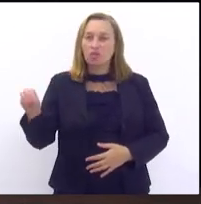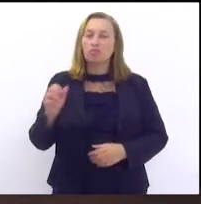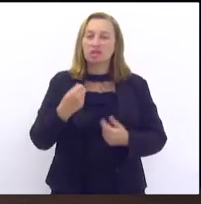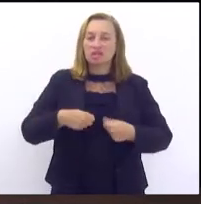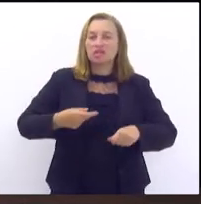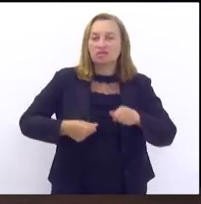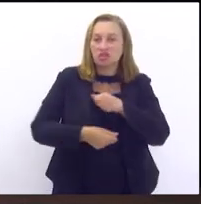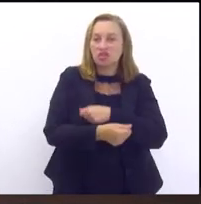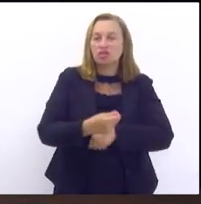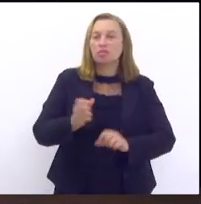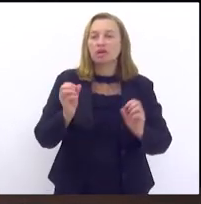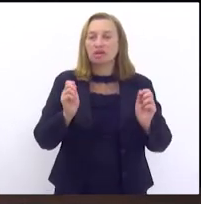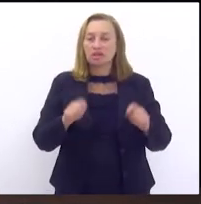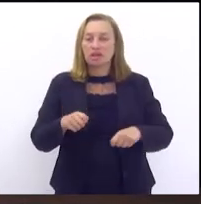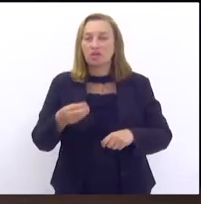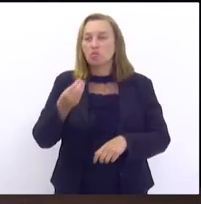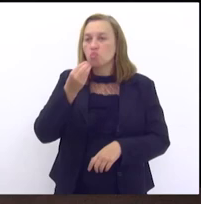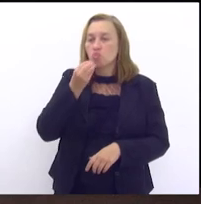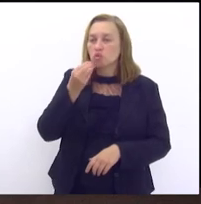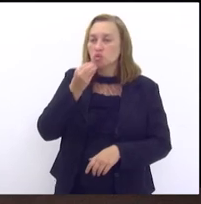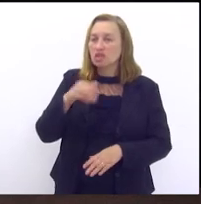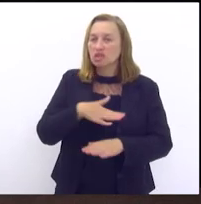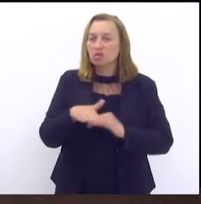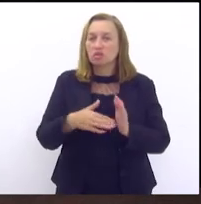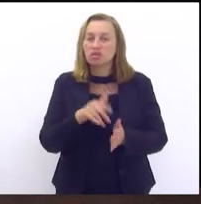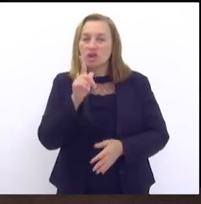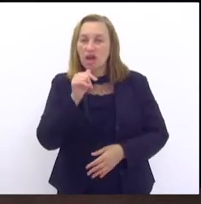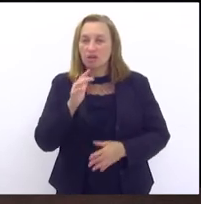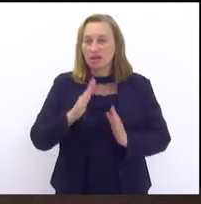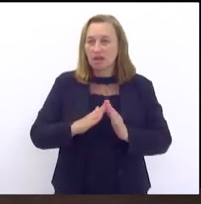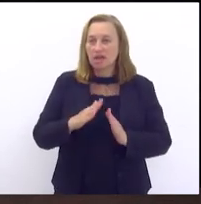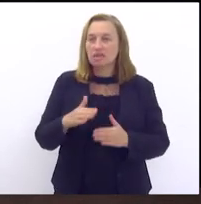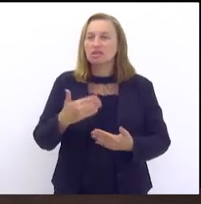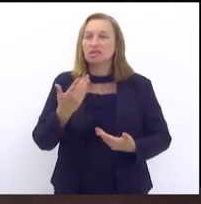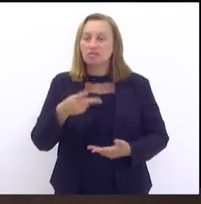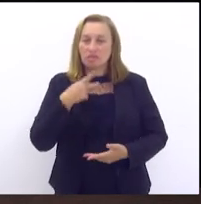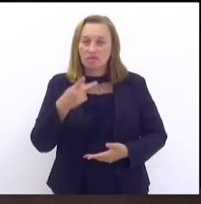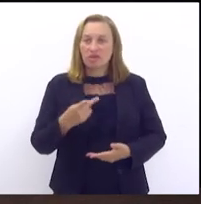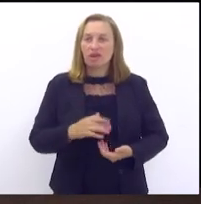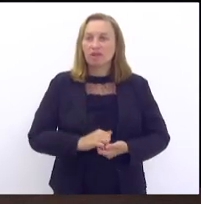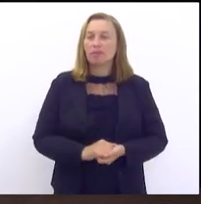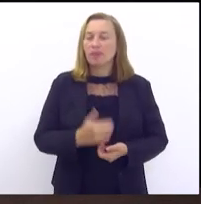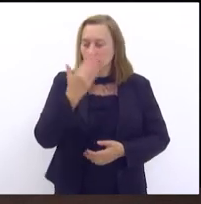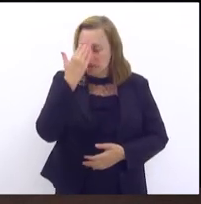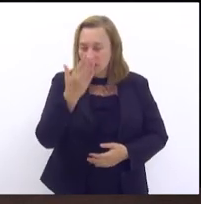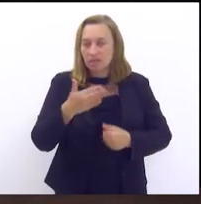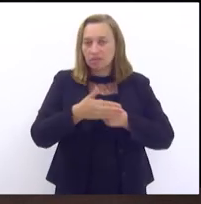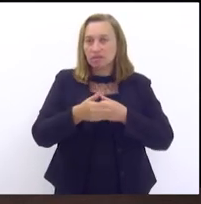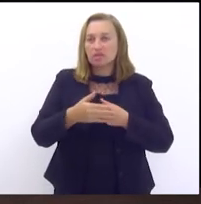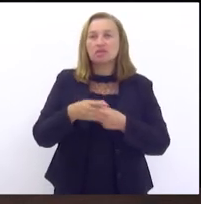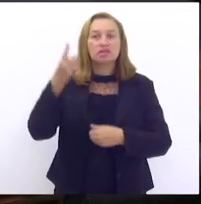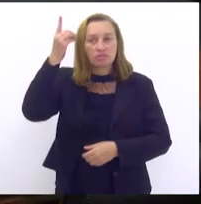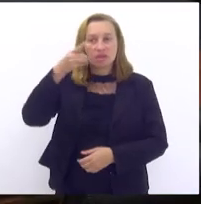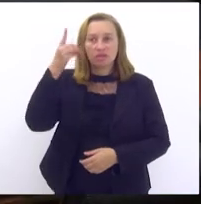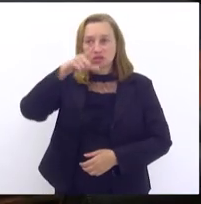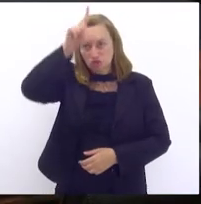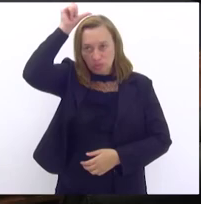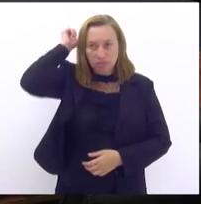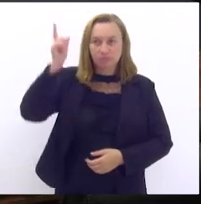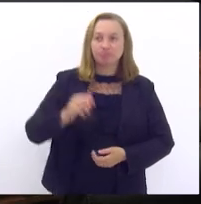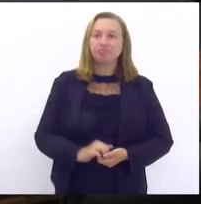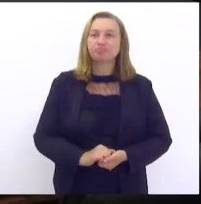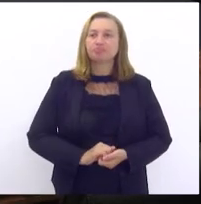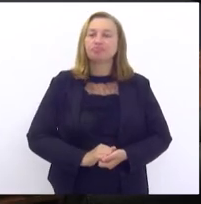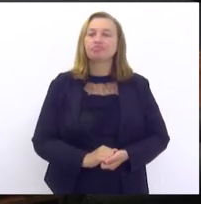possa dar a oportunidade de todos terem água na torneira. Então, essas são as minhas considerações. Obrigado pelo carinho, deputado Luiz Paulo.